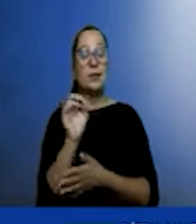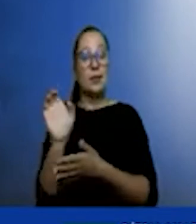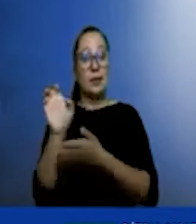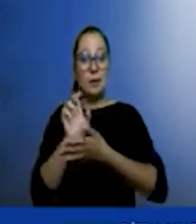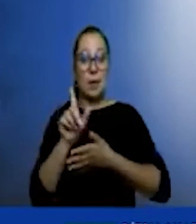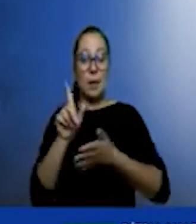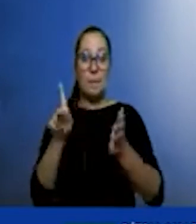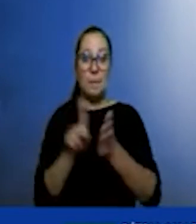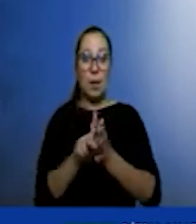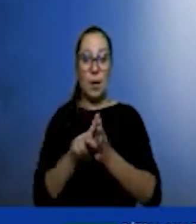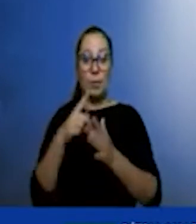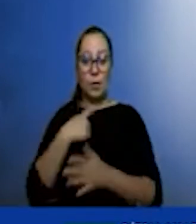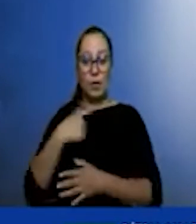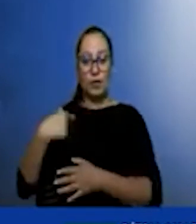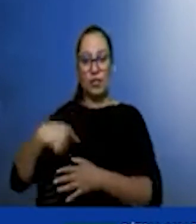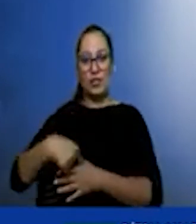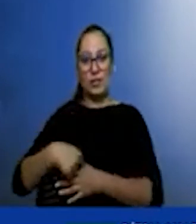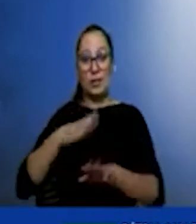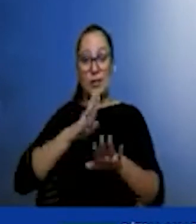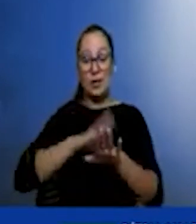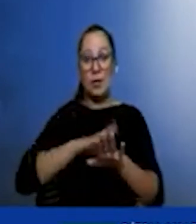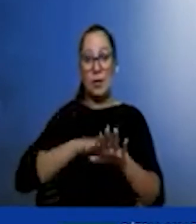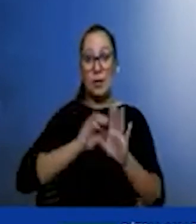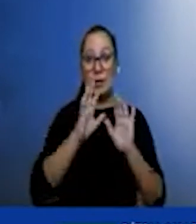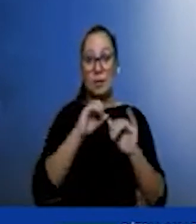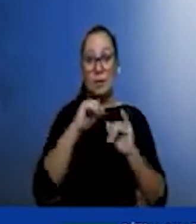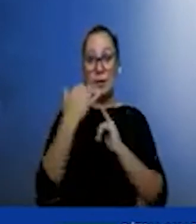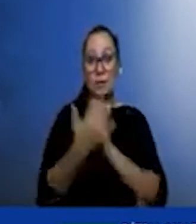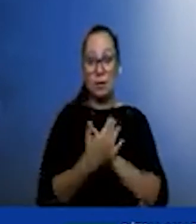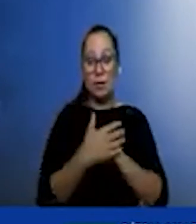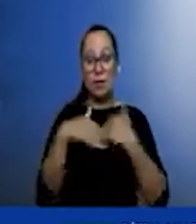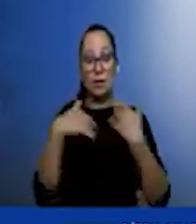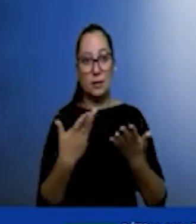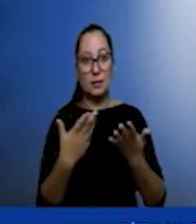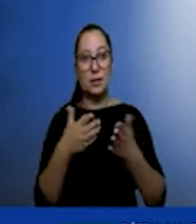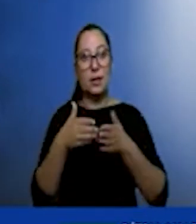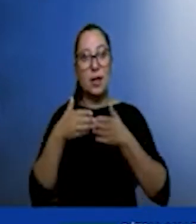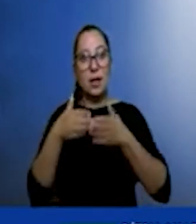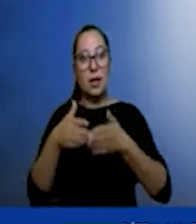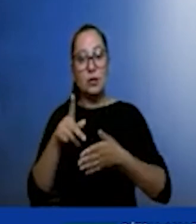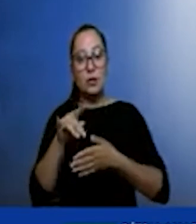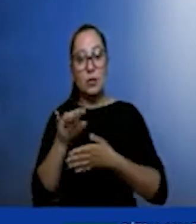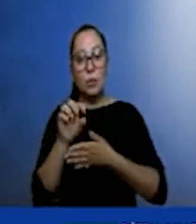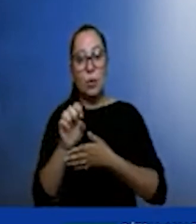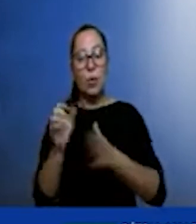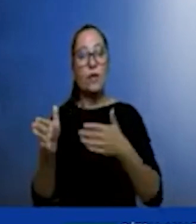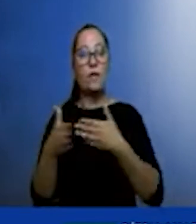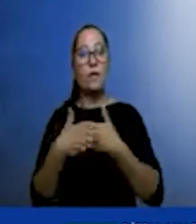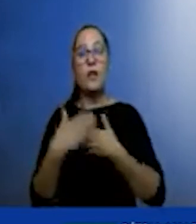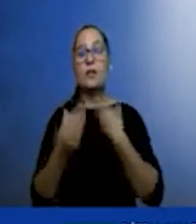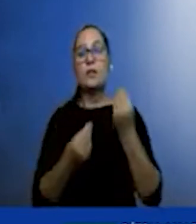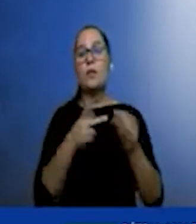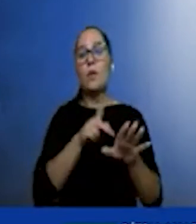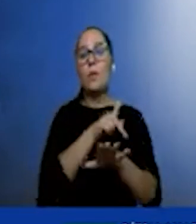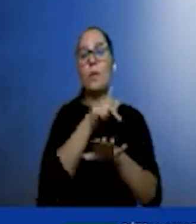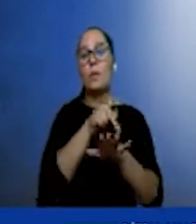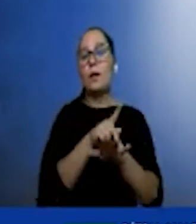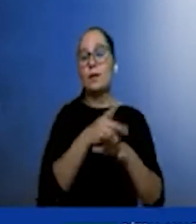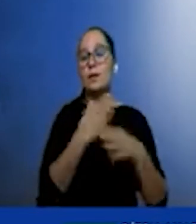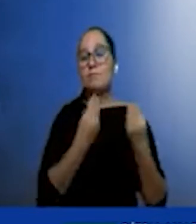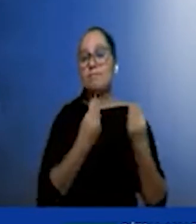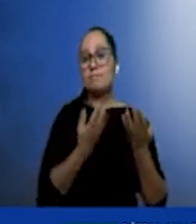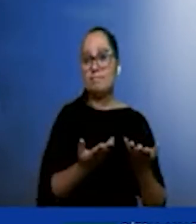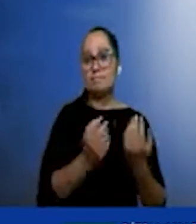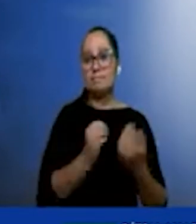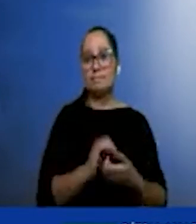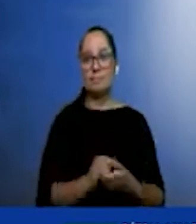pandemia, em momentos como de crise, quando os portões, né, os portos da China fecham, como é que ficam os países com isso? Se a gente está falando, por